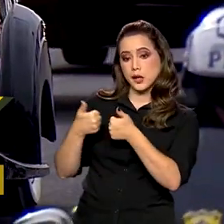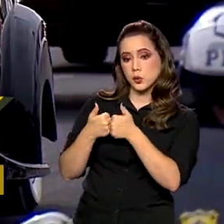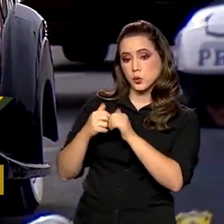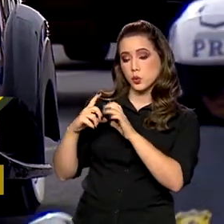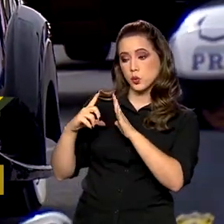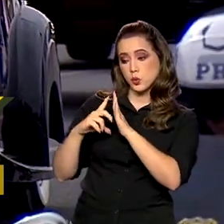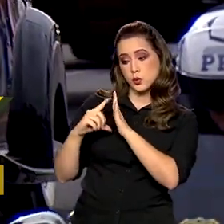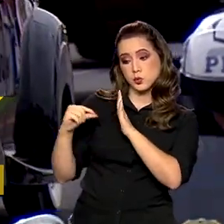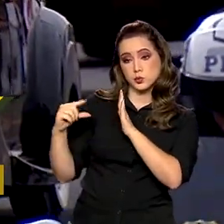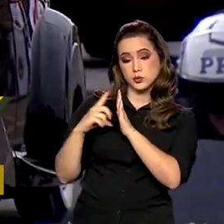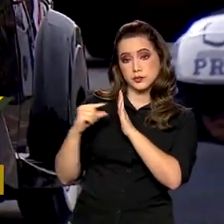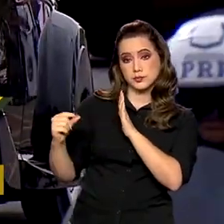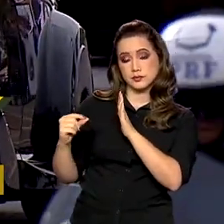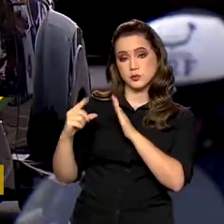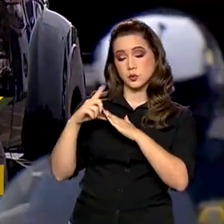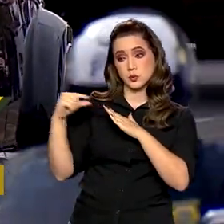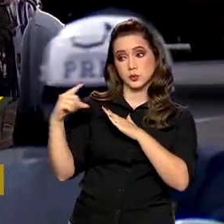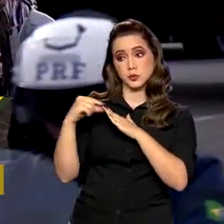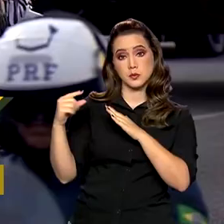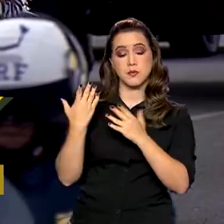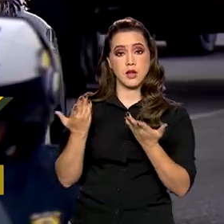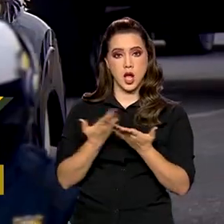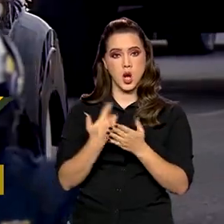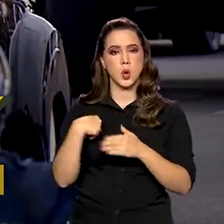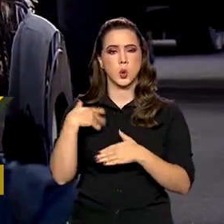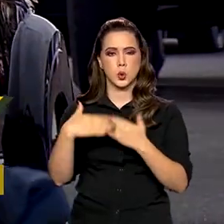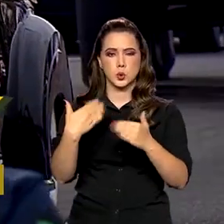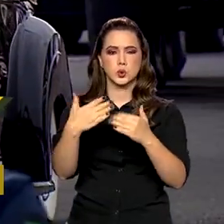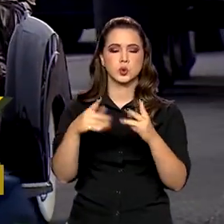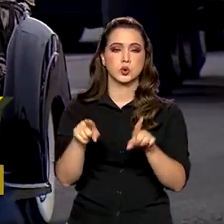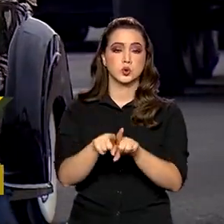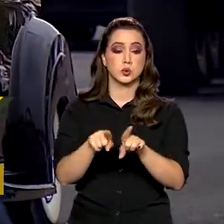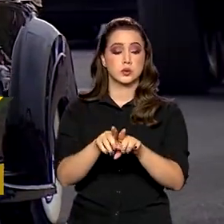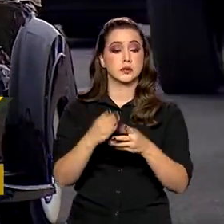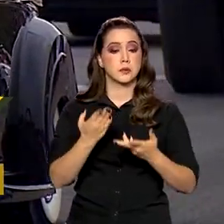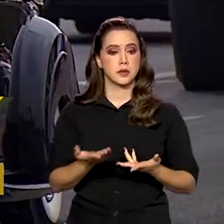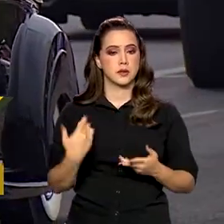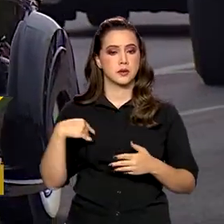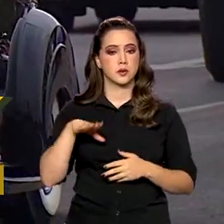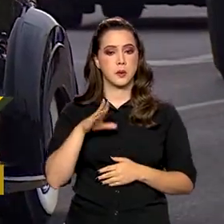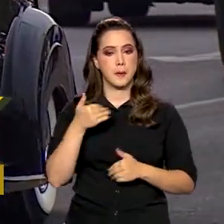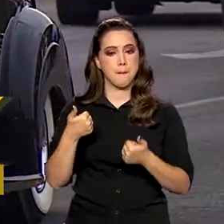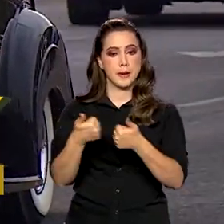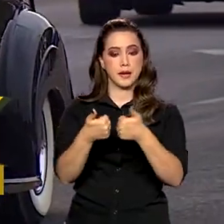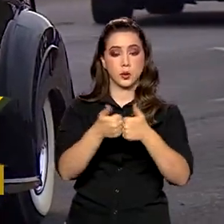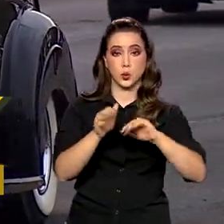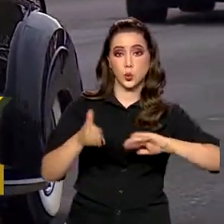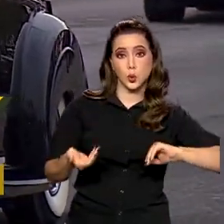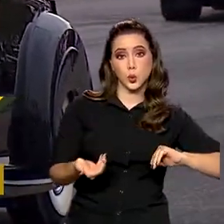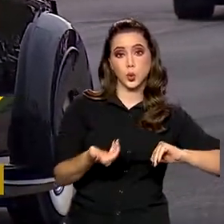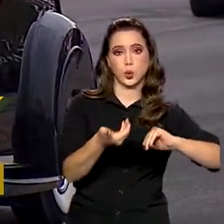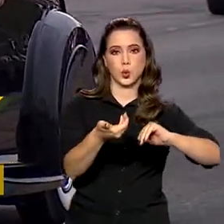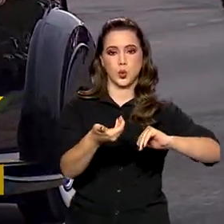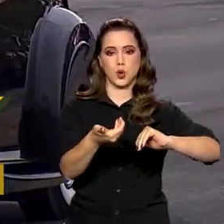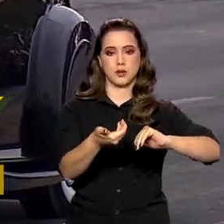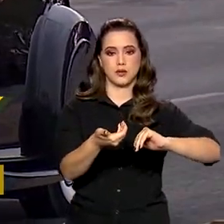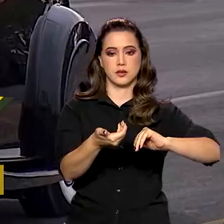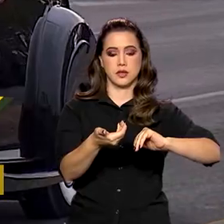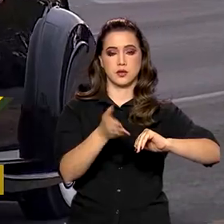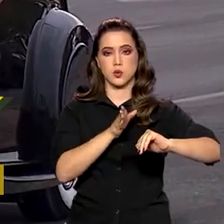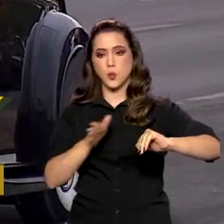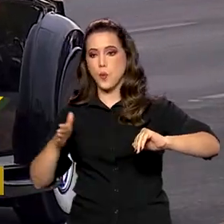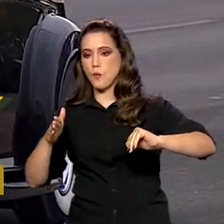pelo Palácio do Planalto. Segue mais um pouquinho, passa agora bem em frente ao Congresso Nacional, passa pelo lado